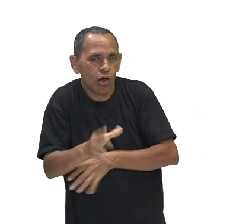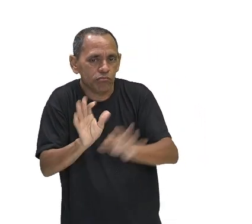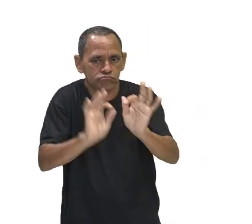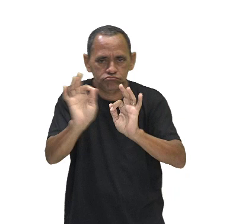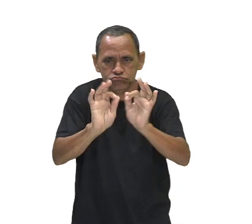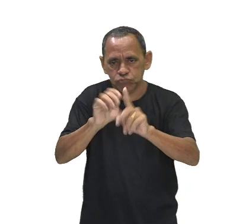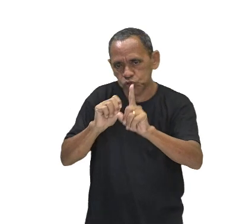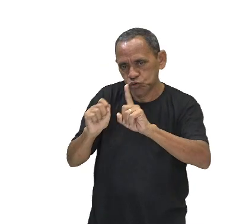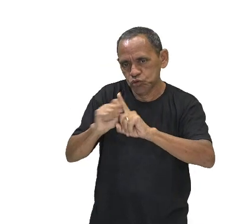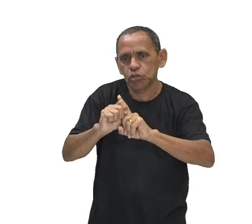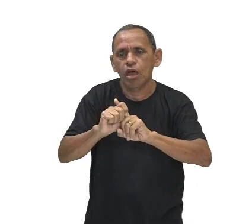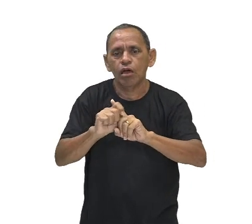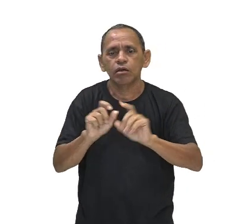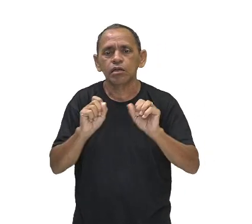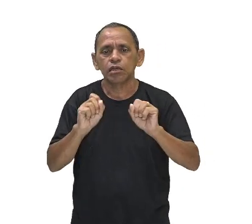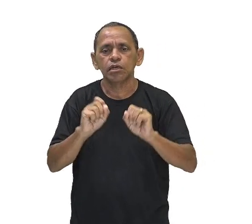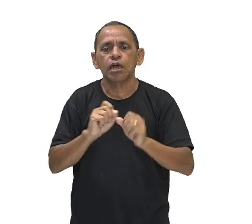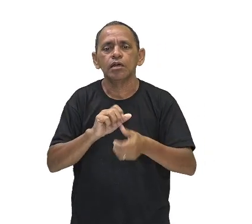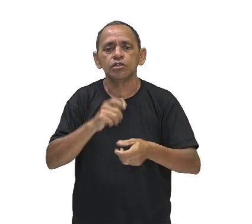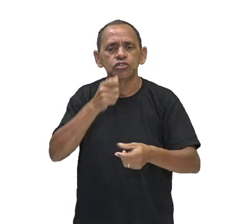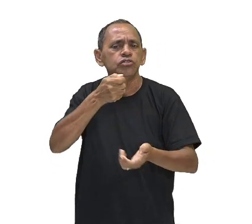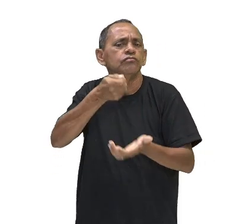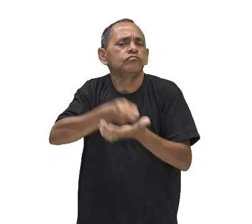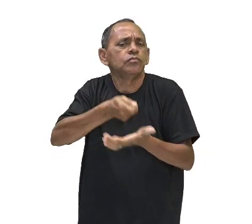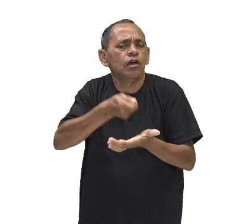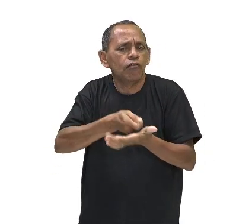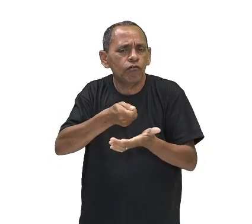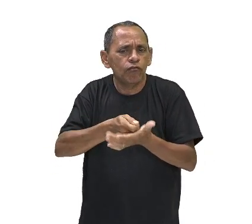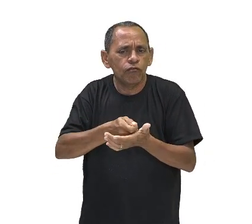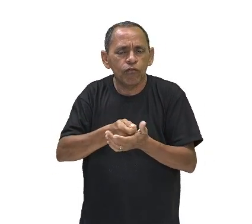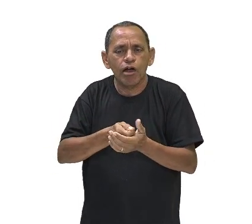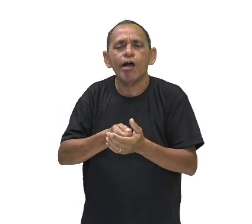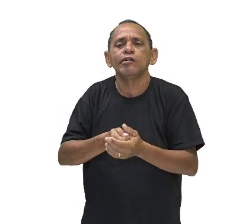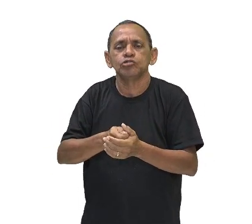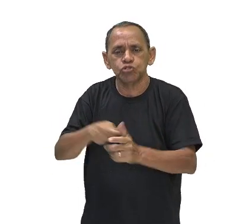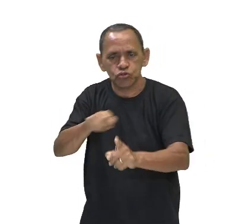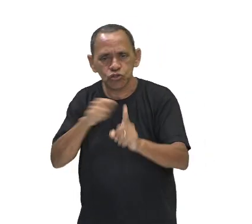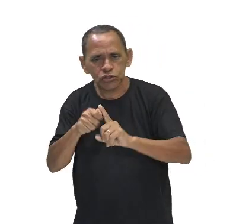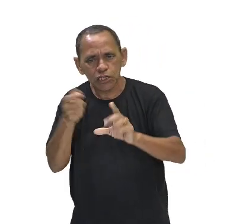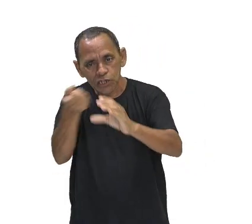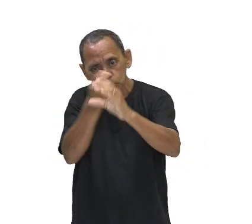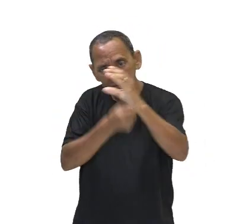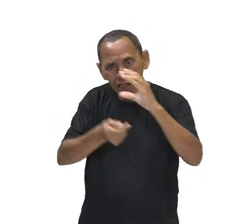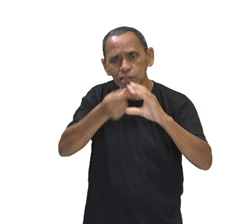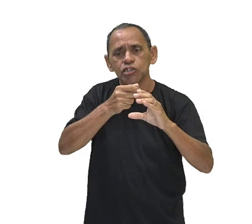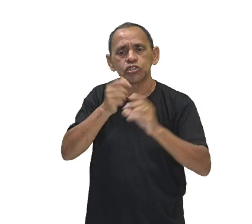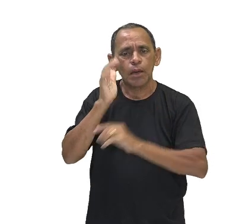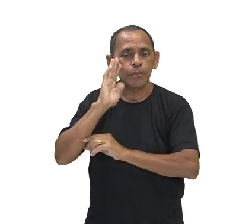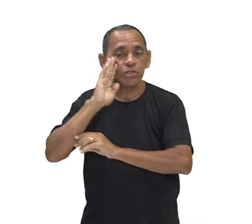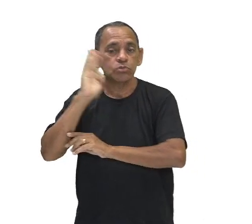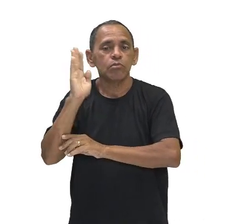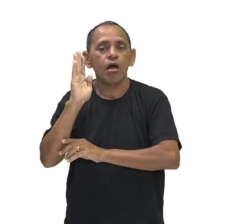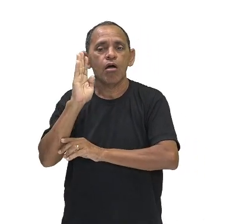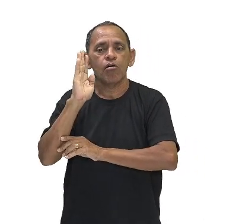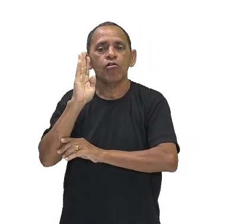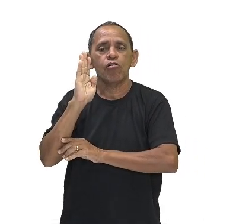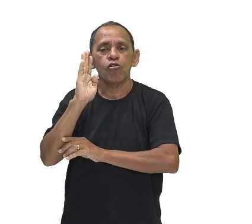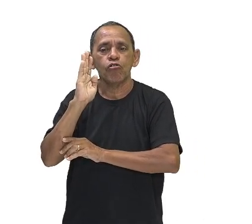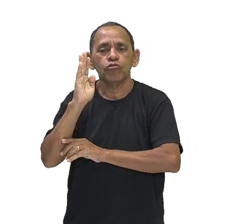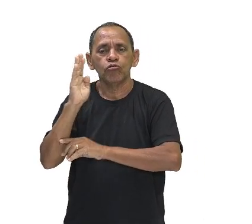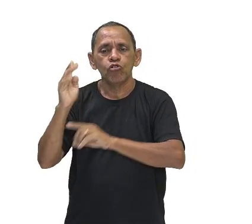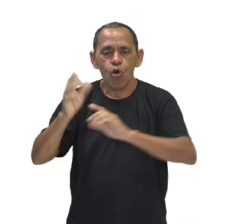é a consolidação da sociedade capitalista, cuja principal expressão é uma